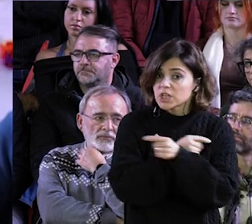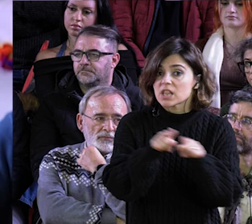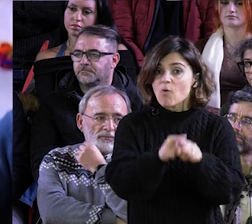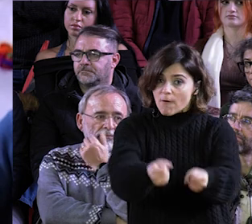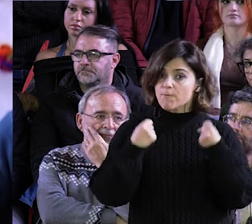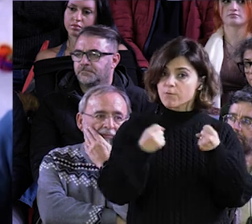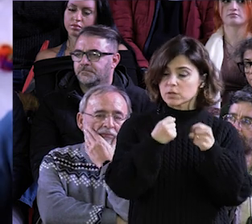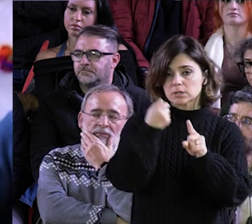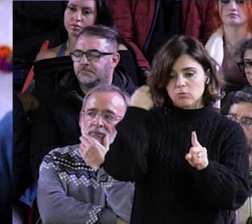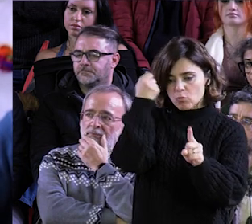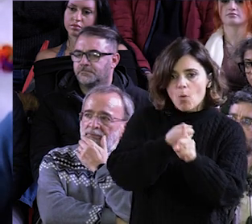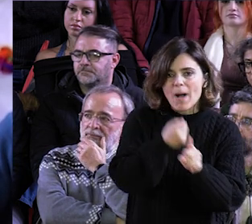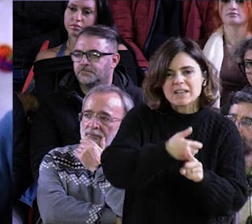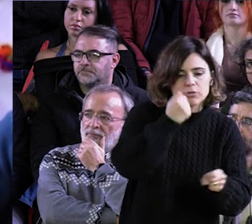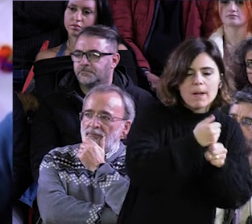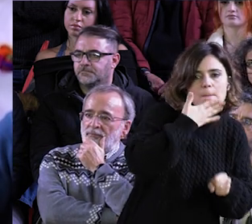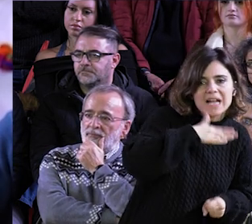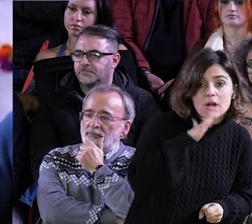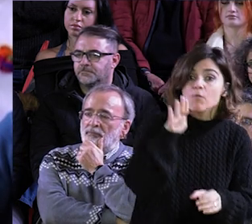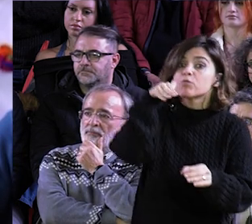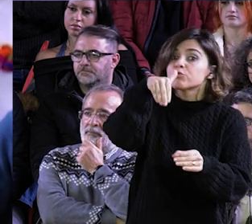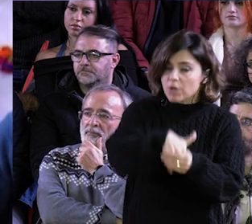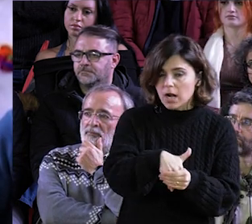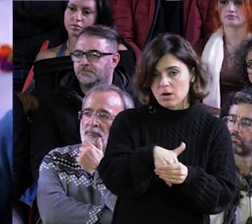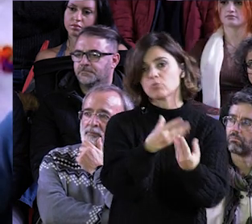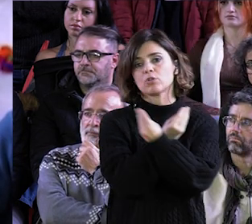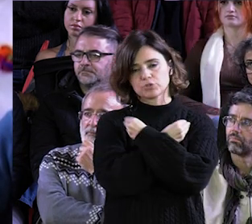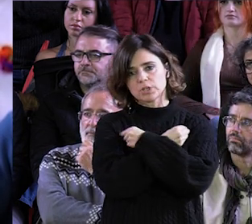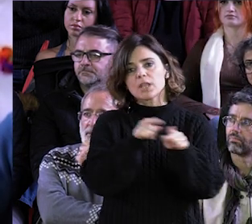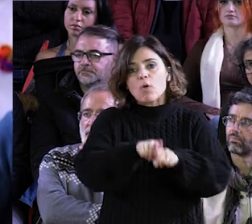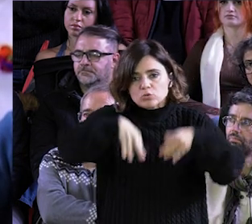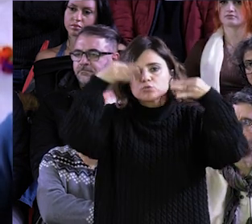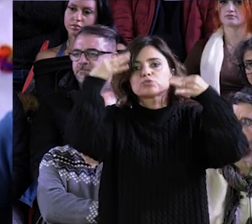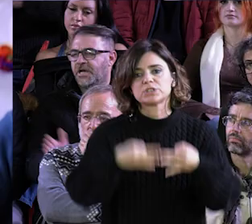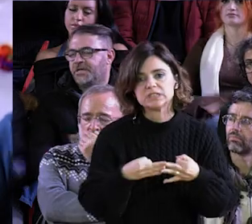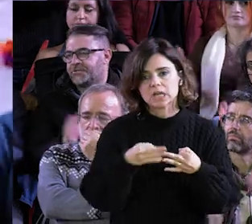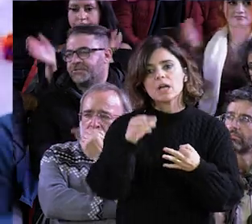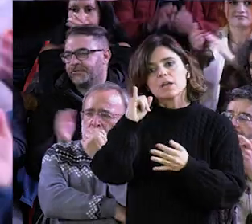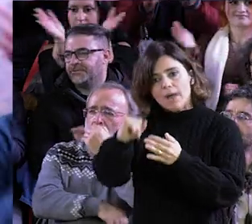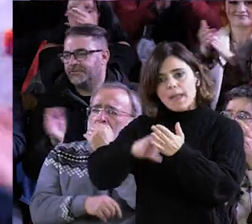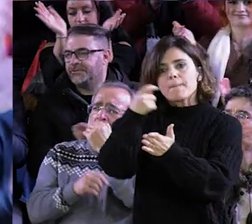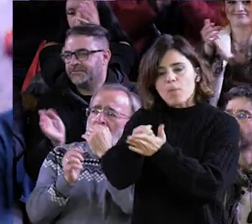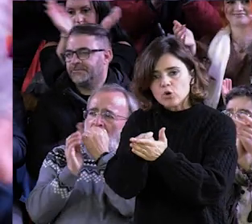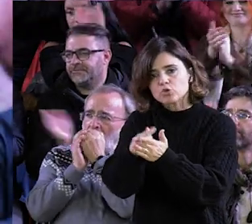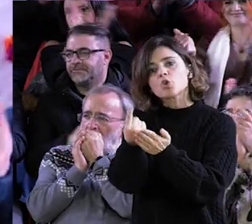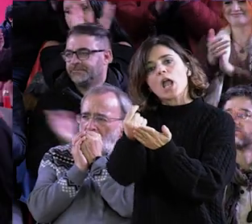precariedade e o voto no Bloco de Esquerda é a justiça que taxará os lucros extraordinários.